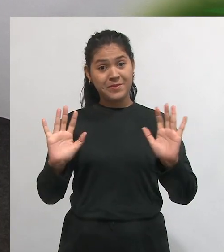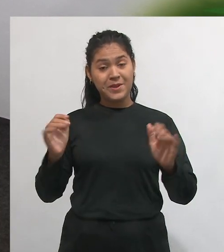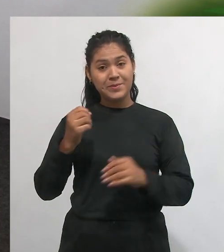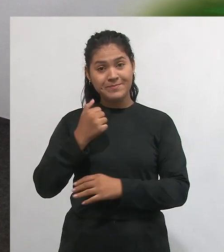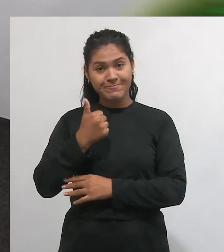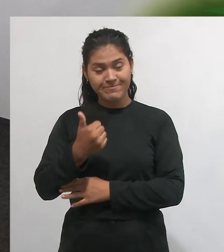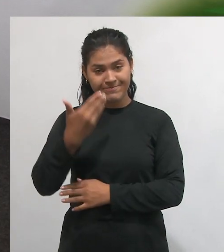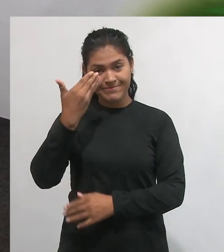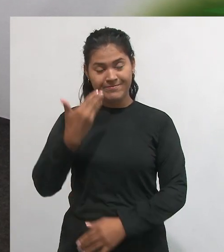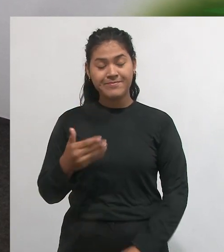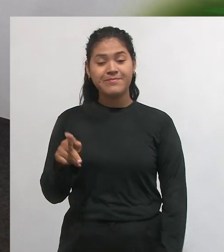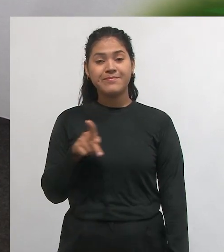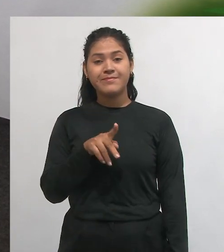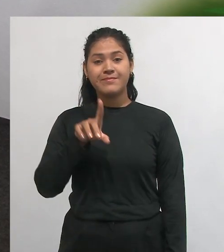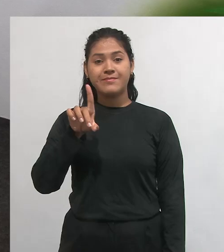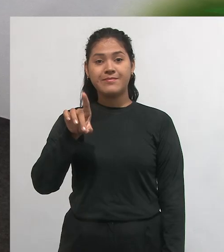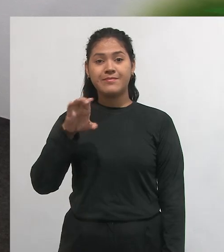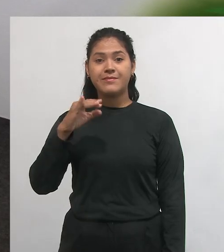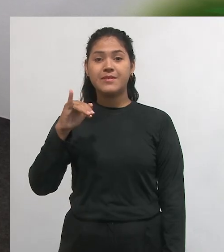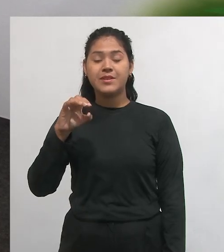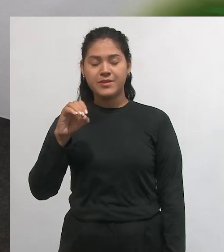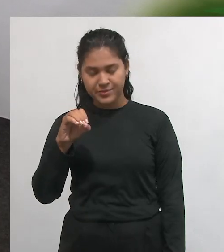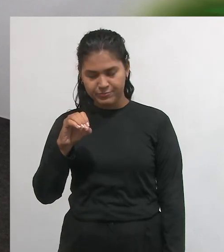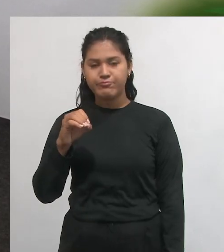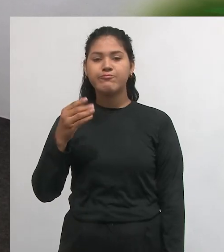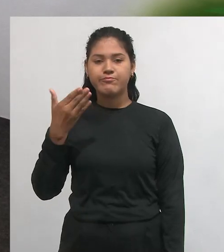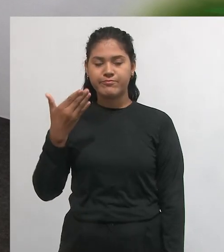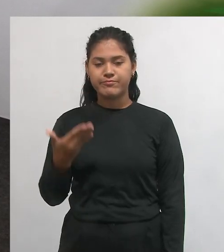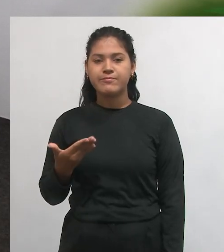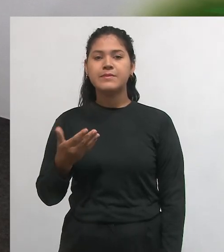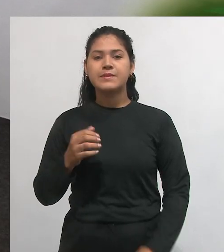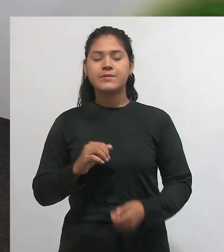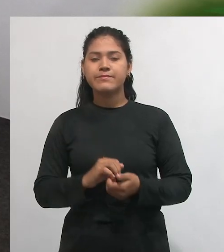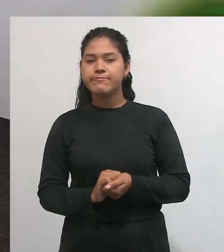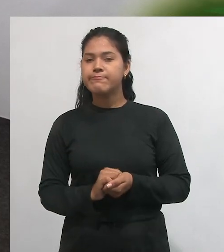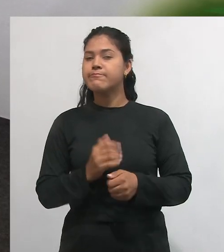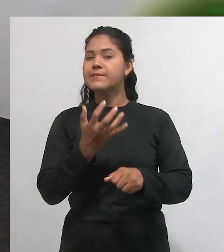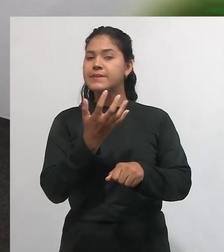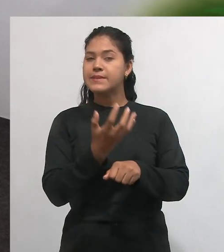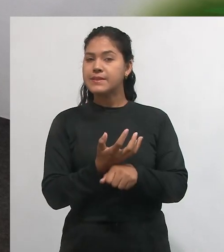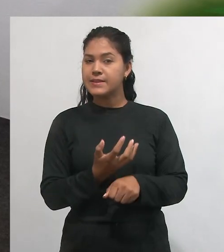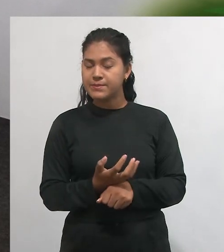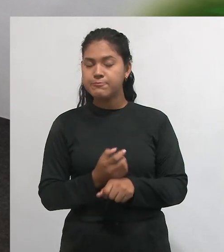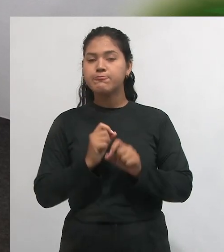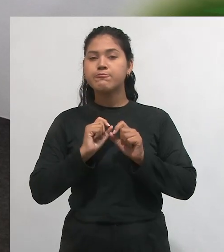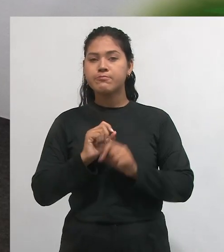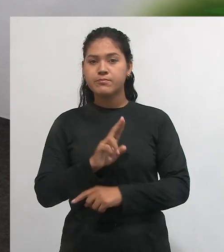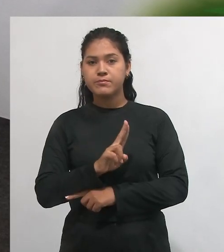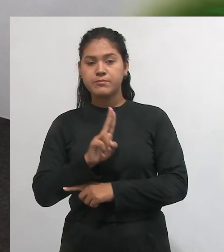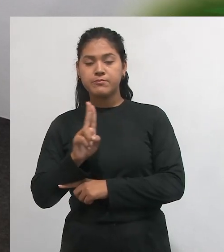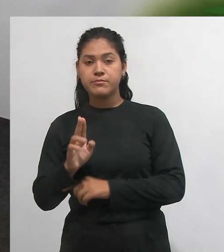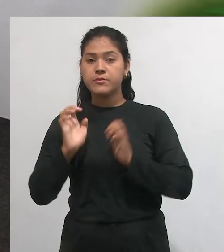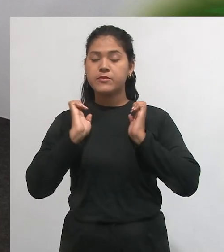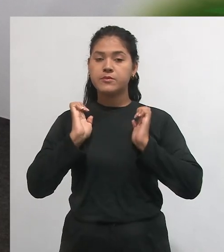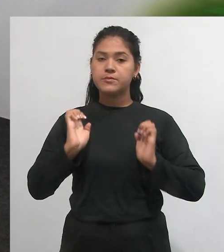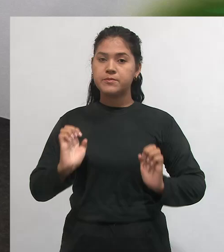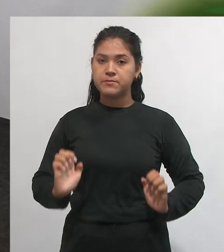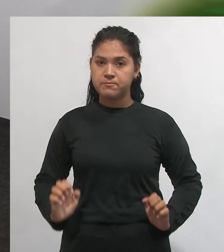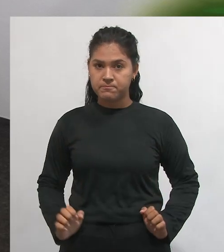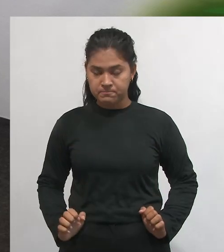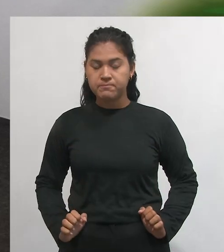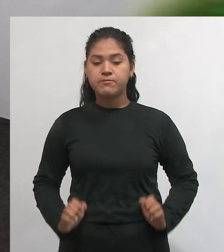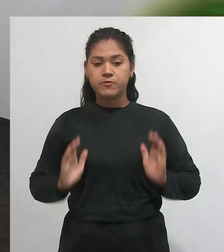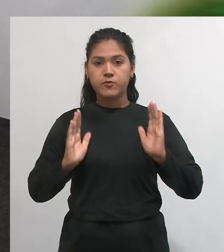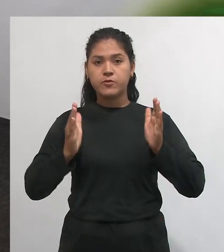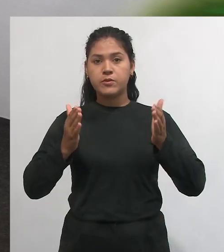Olá, tudo bem? Eu sou o professor Décio Querrer Marques e vou lecionar a disciplina de Ética